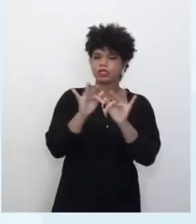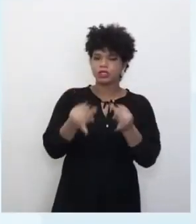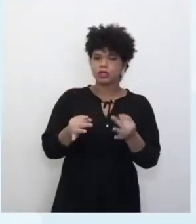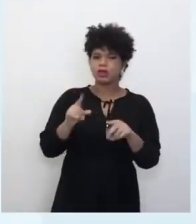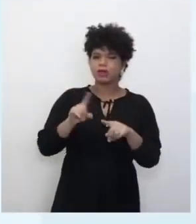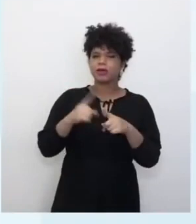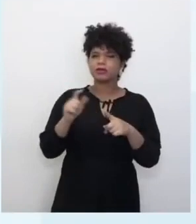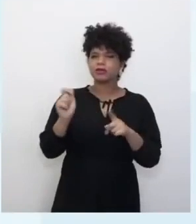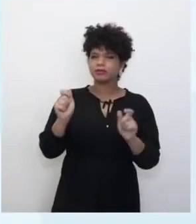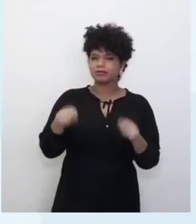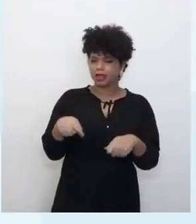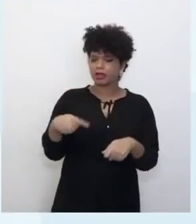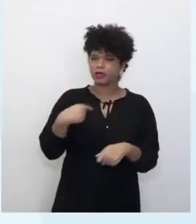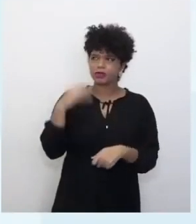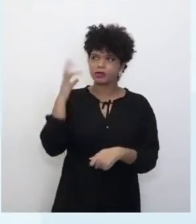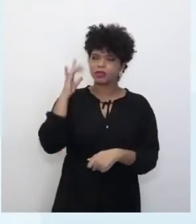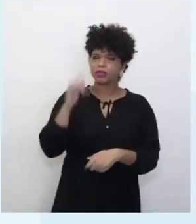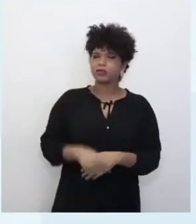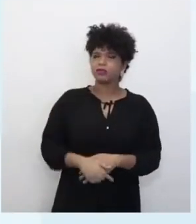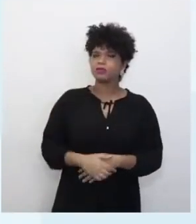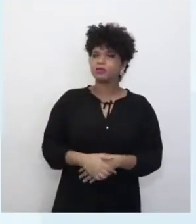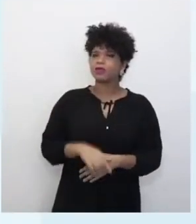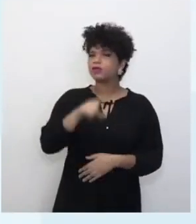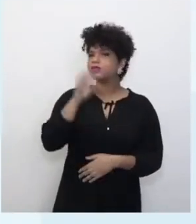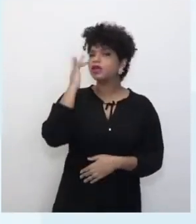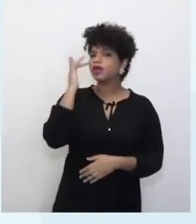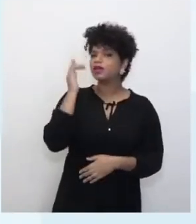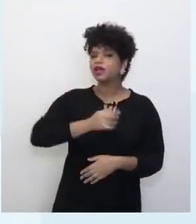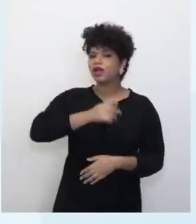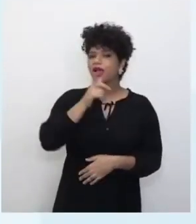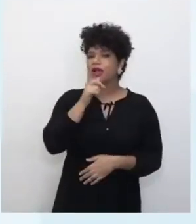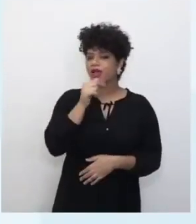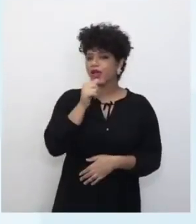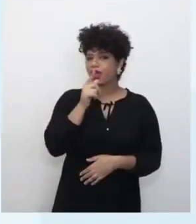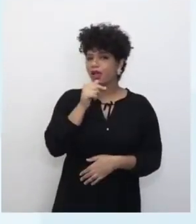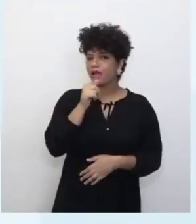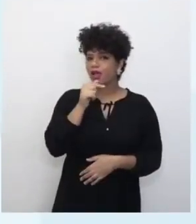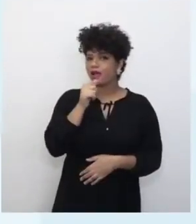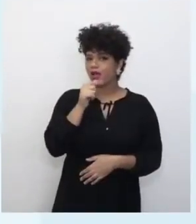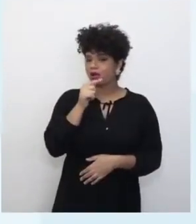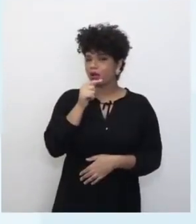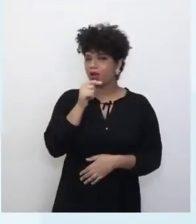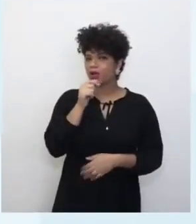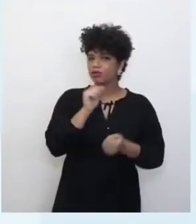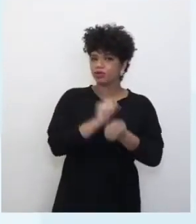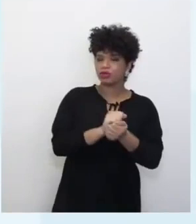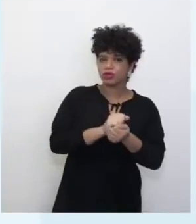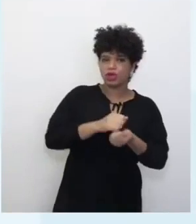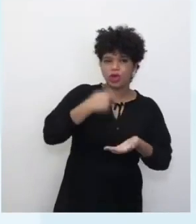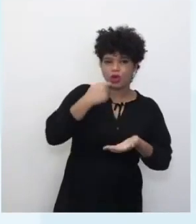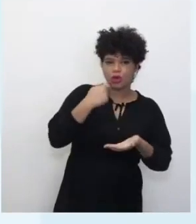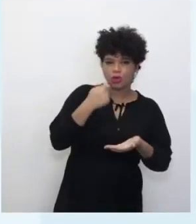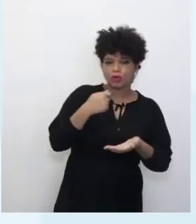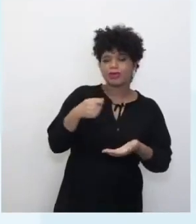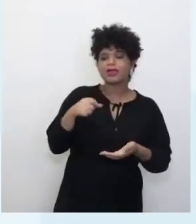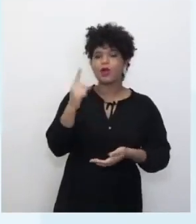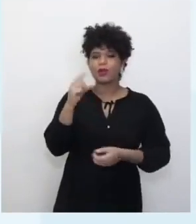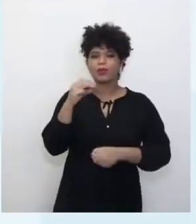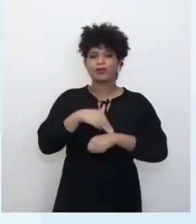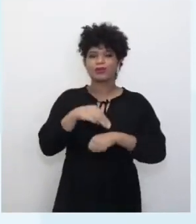trabalharem isso. Ó. Faz mal beber água durante a refeição? Aí é sim ou não. Por quê? Um minutinho, a gente já volta.